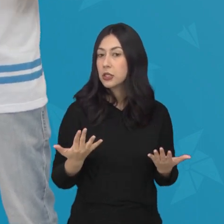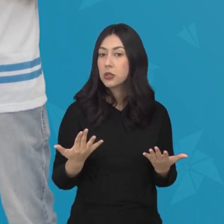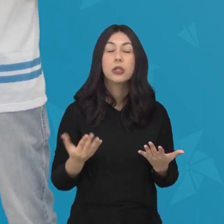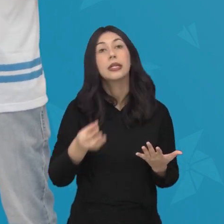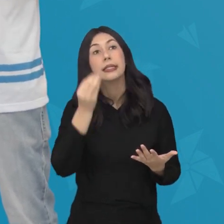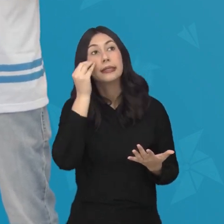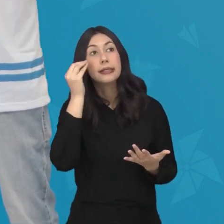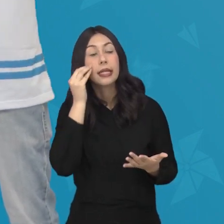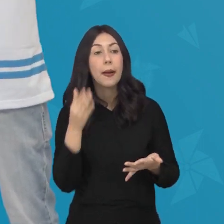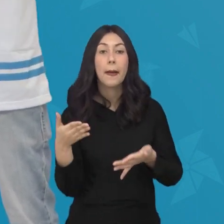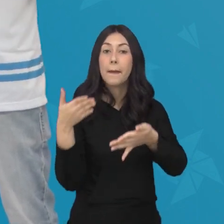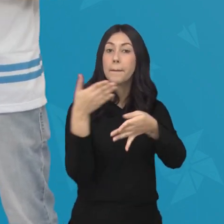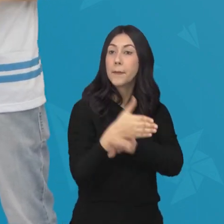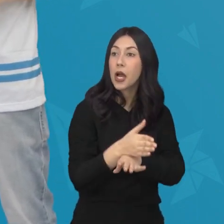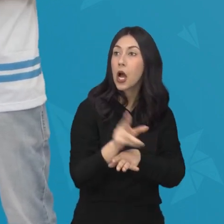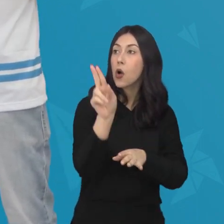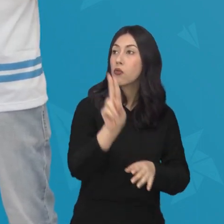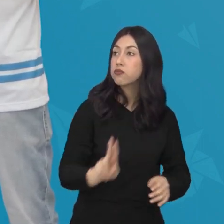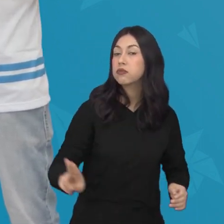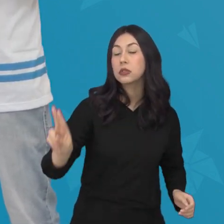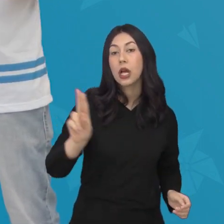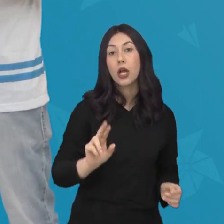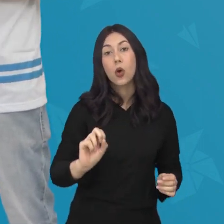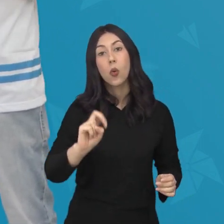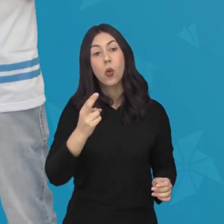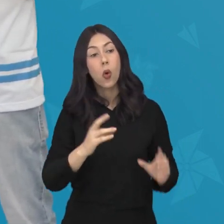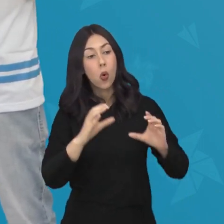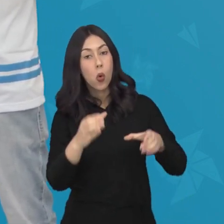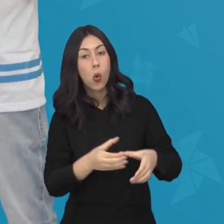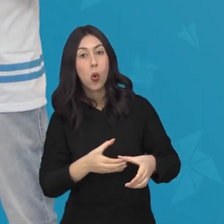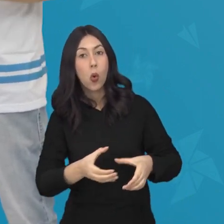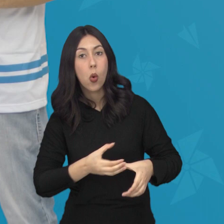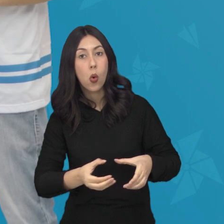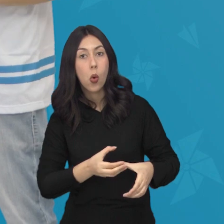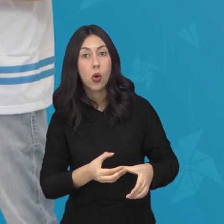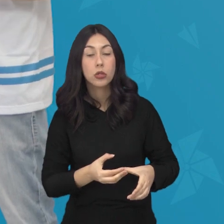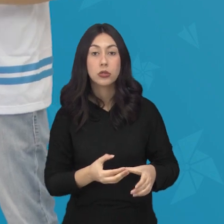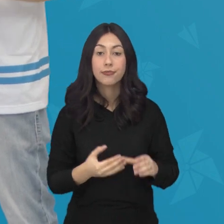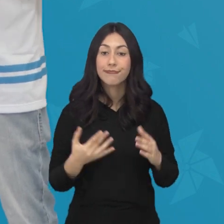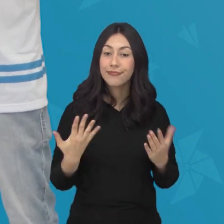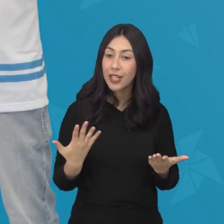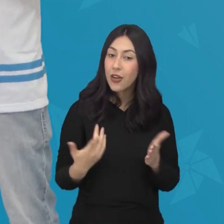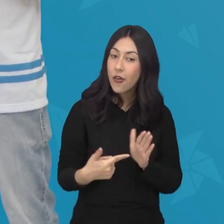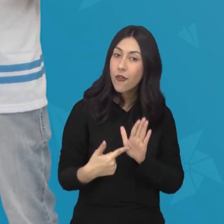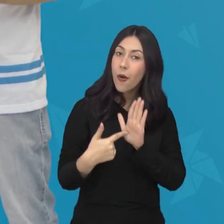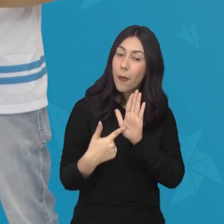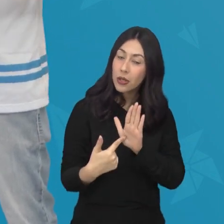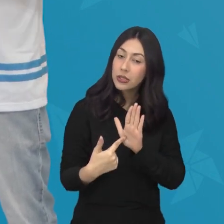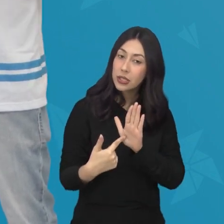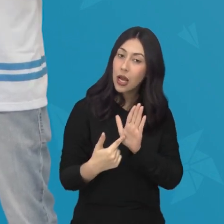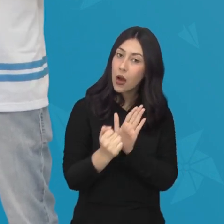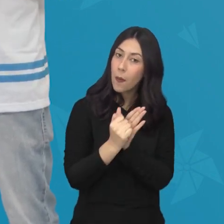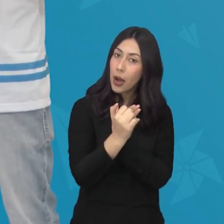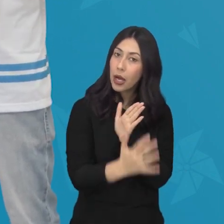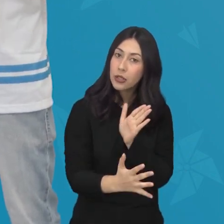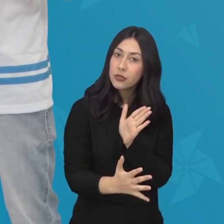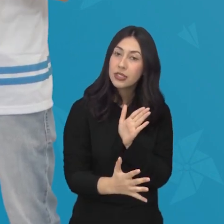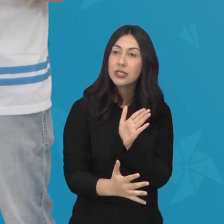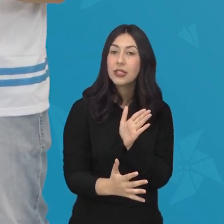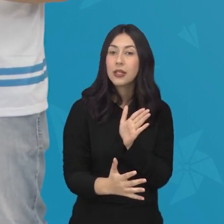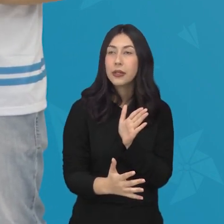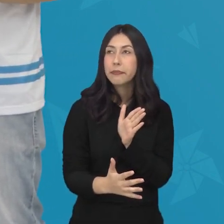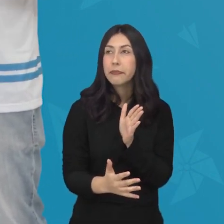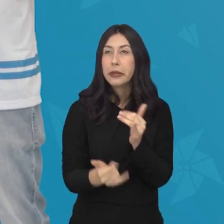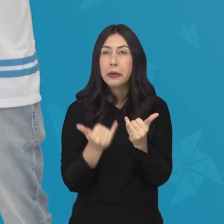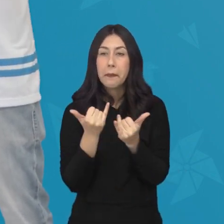na universidade ou tentar passar no concurso público também. Então eu trouxe aqui um exercício mais cara de